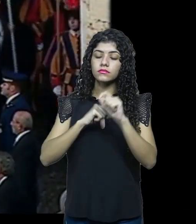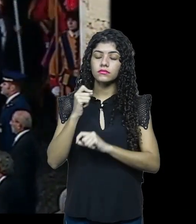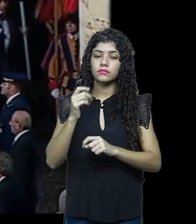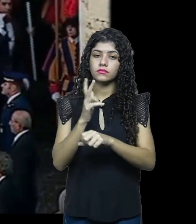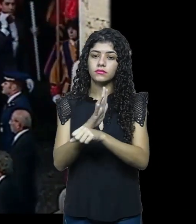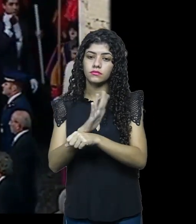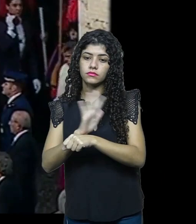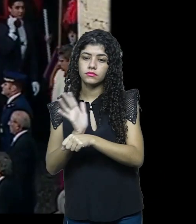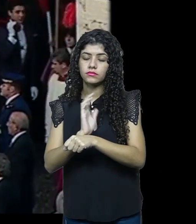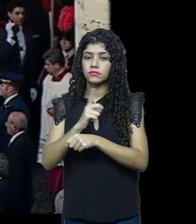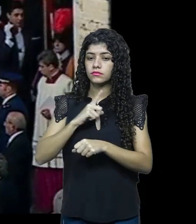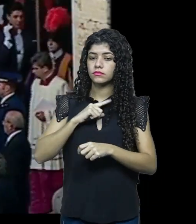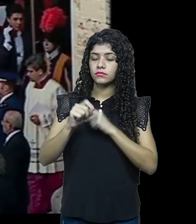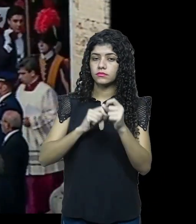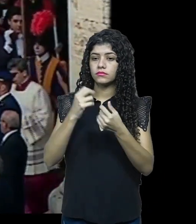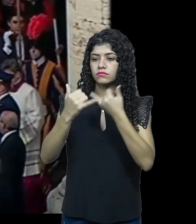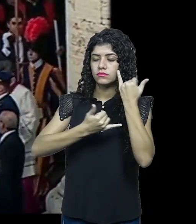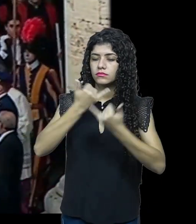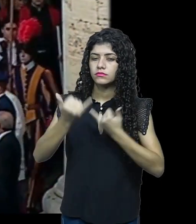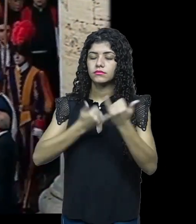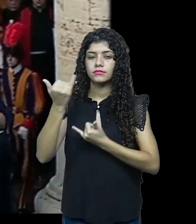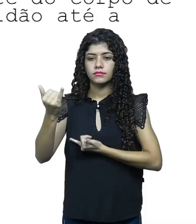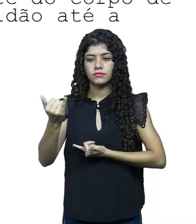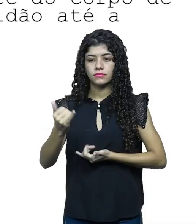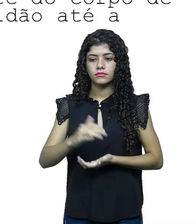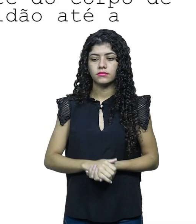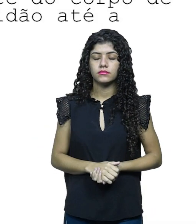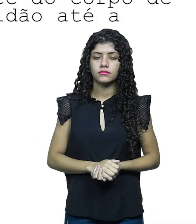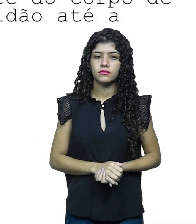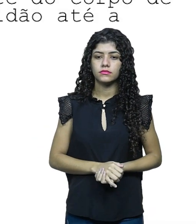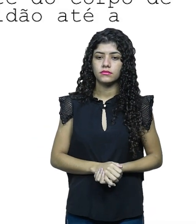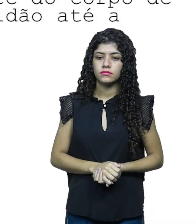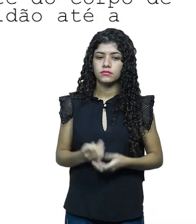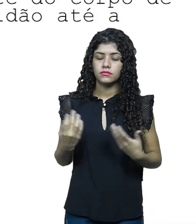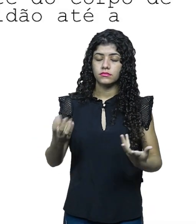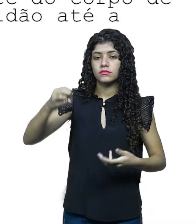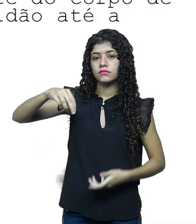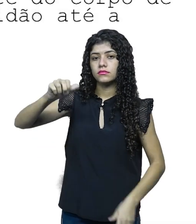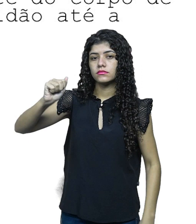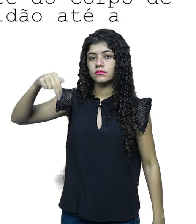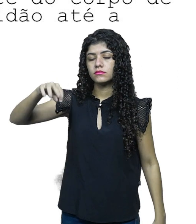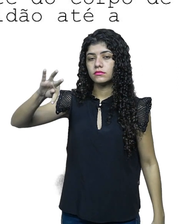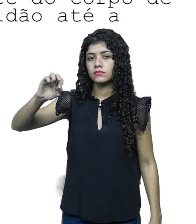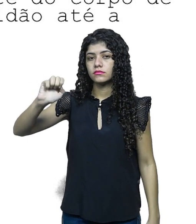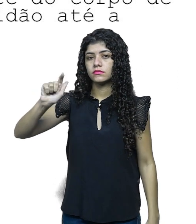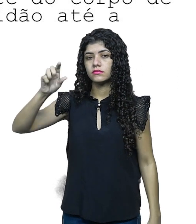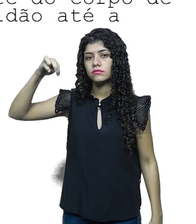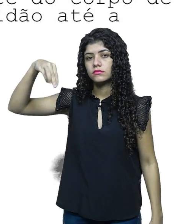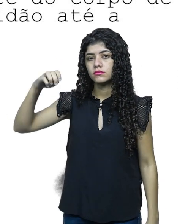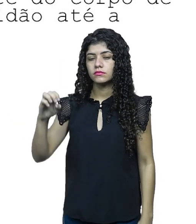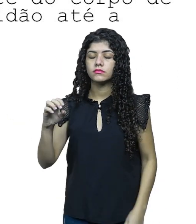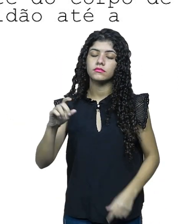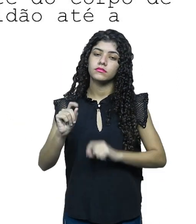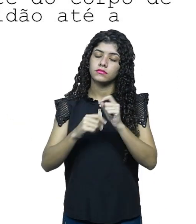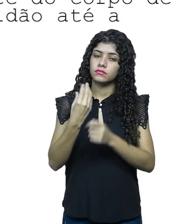isso acontece, no filme Up, Altas Aventuras, tem um cabeçalho onde, em vez de insert, tem montagem,